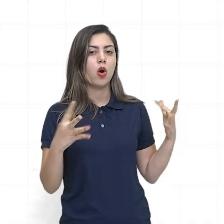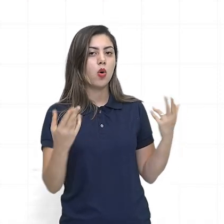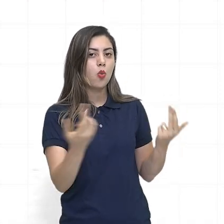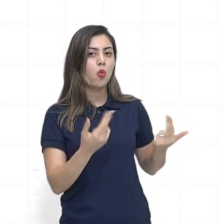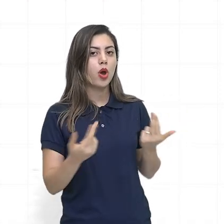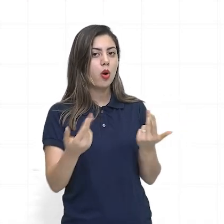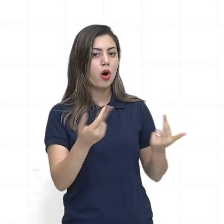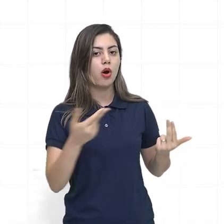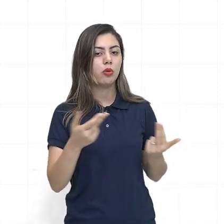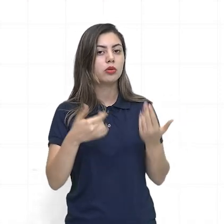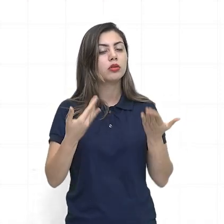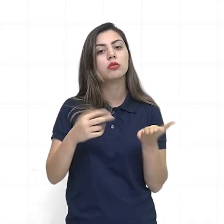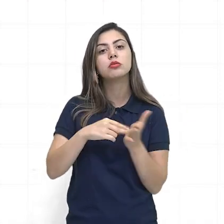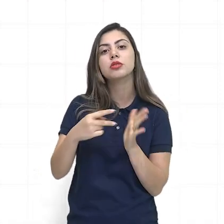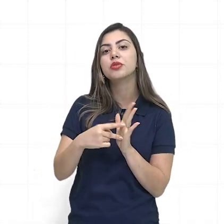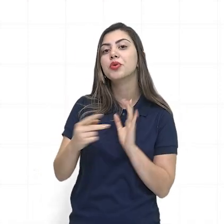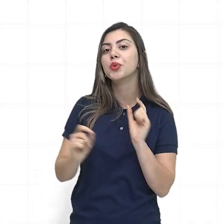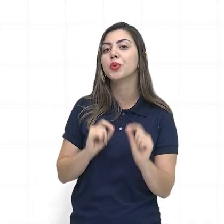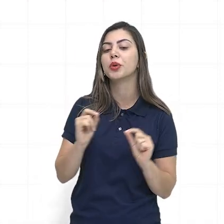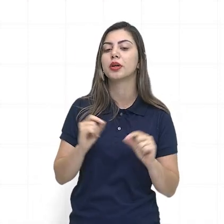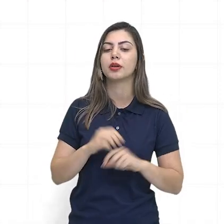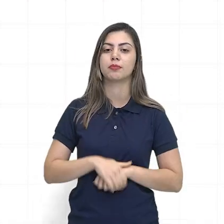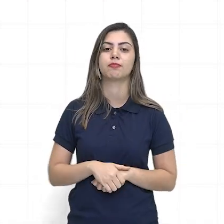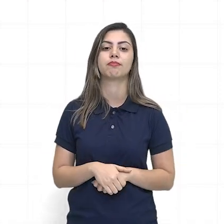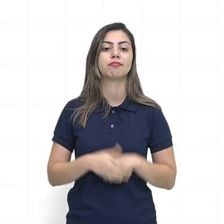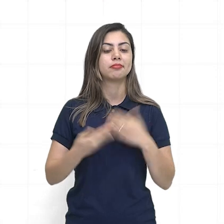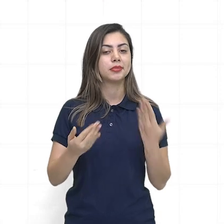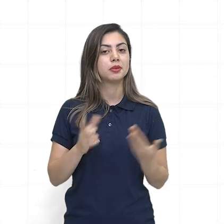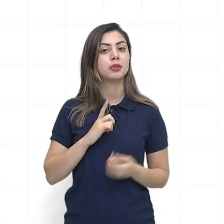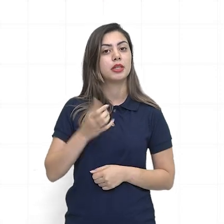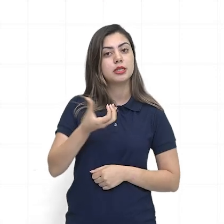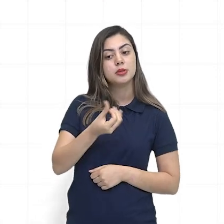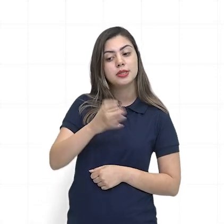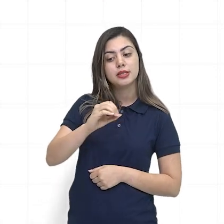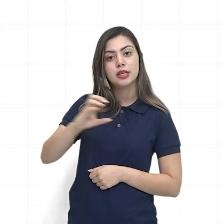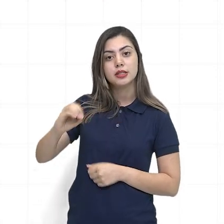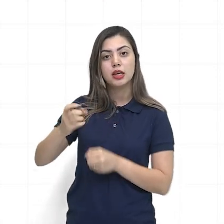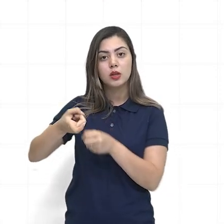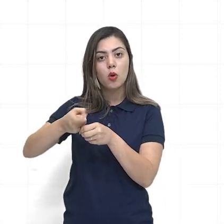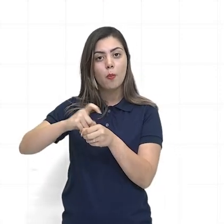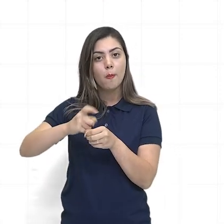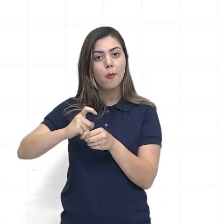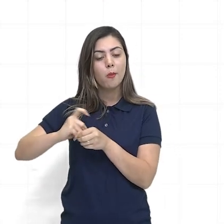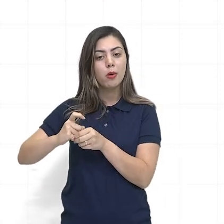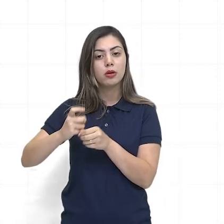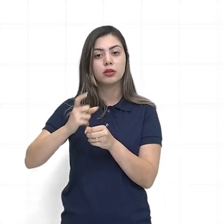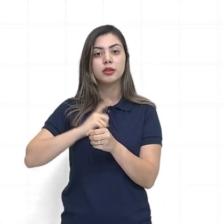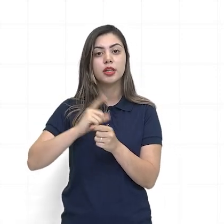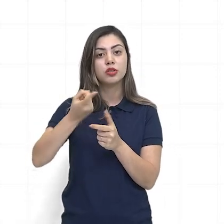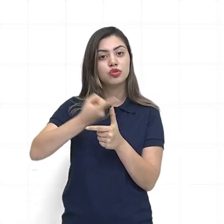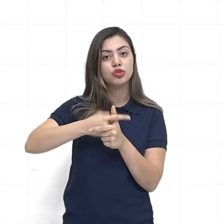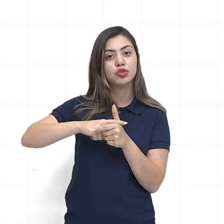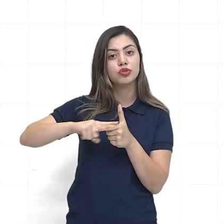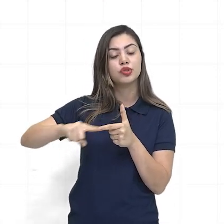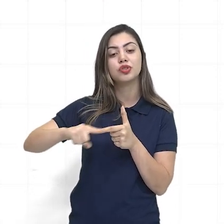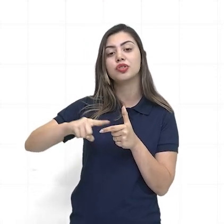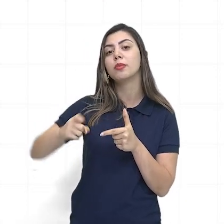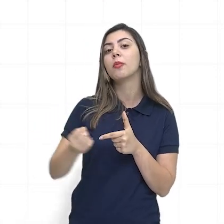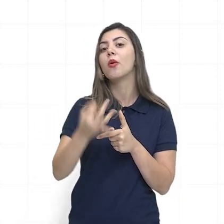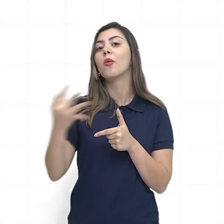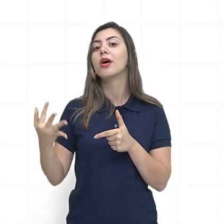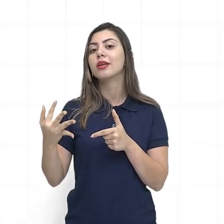o seguinte, que eu vou pegar os 600 tucumã e vou dividir por